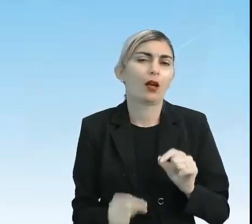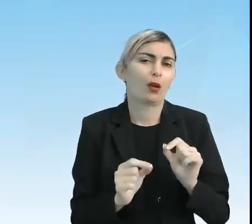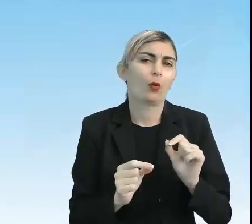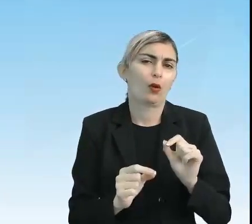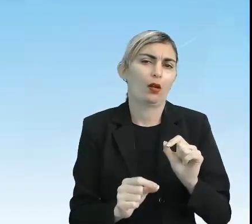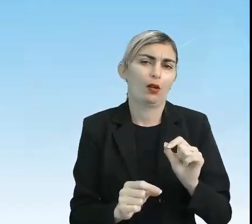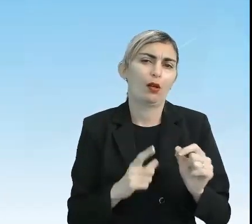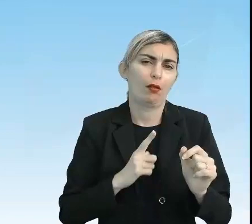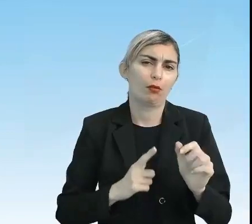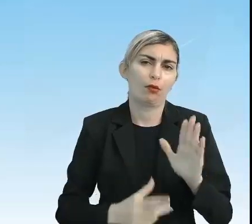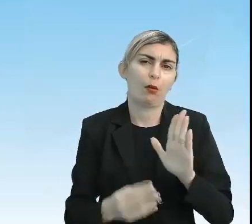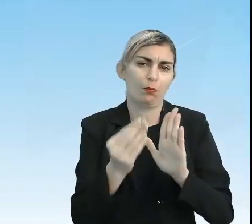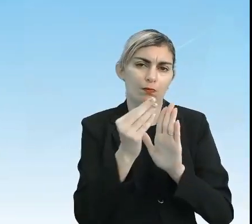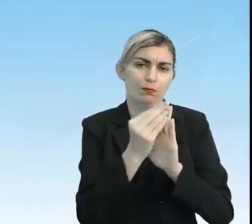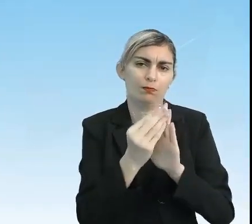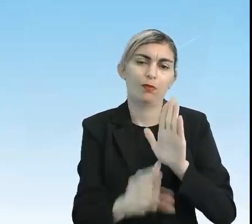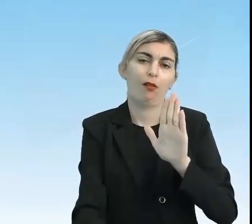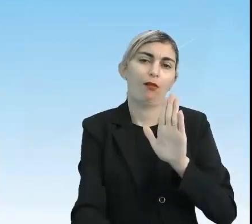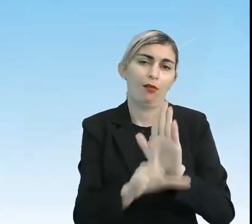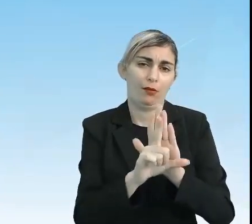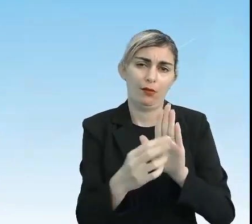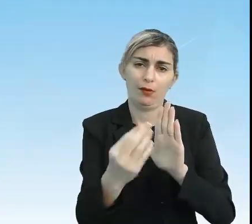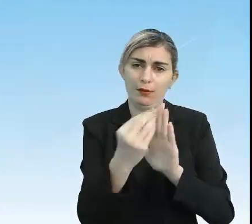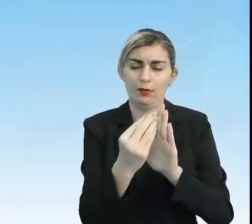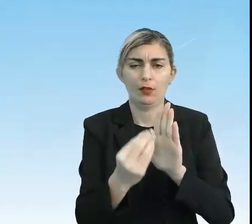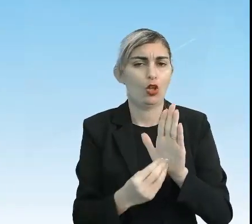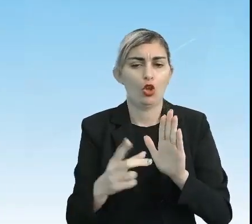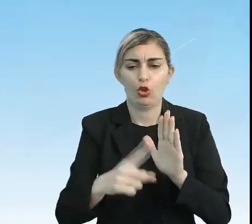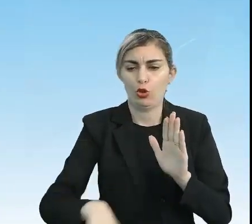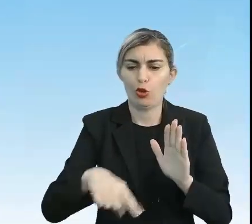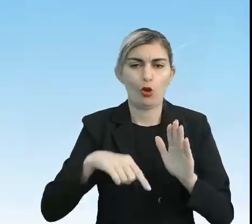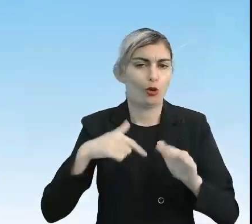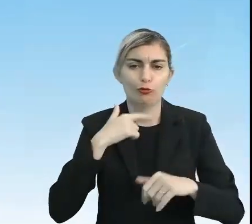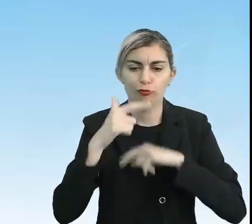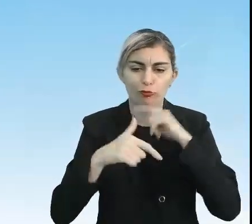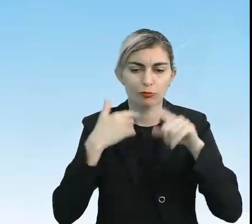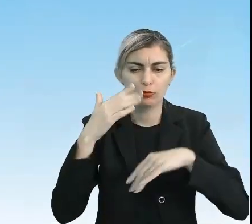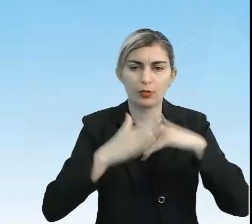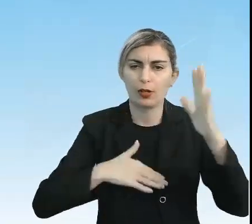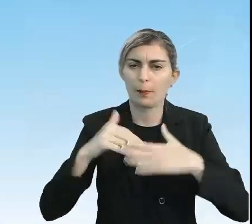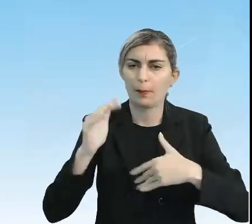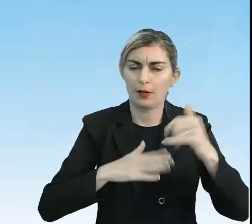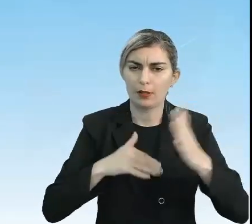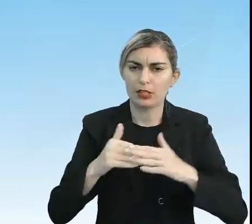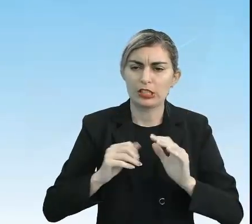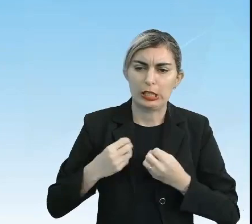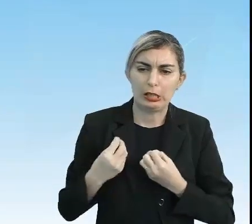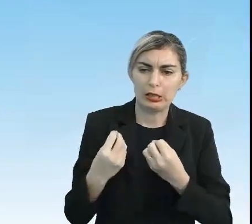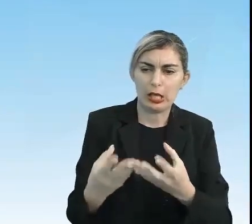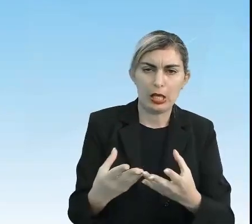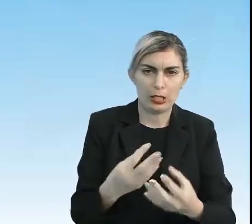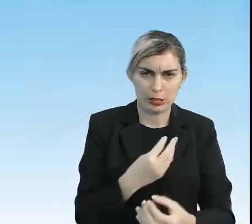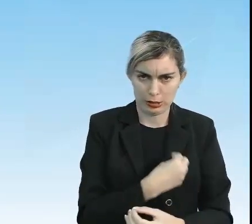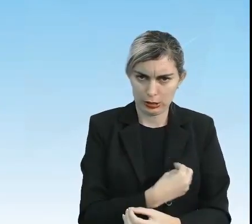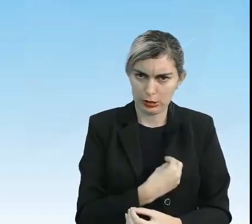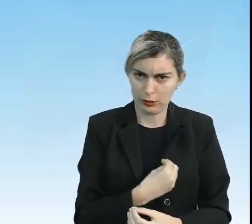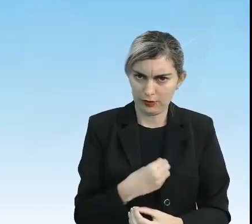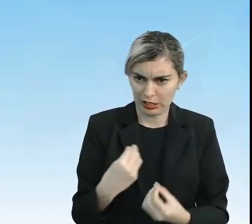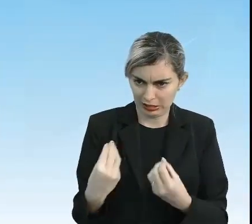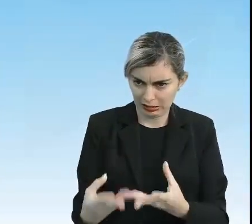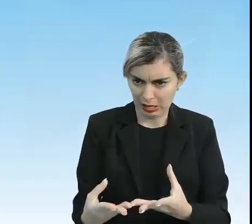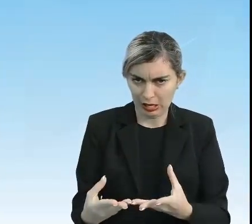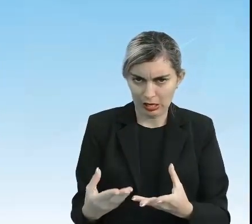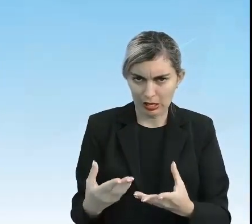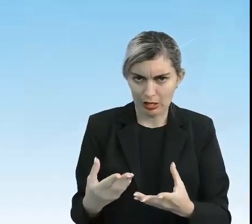diretamente em um princípio, é que nós não somos capazes de dar e tirar a vida e devolver a vida.